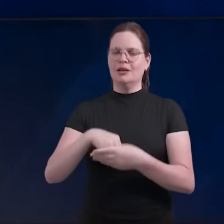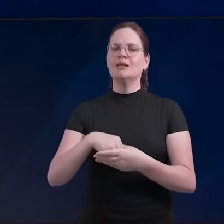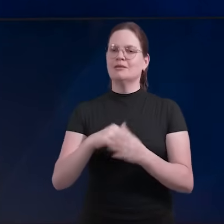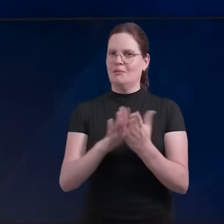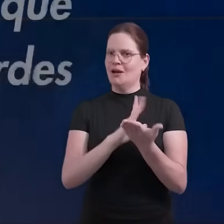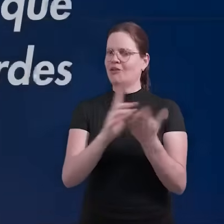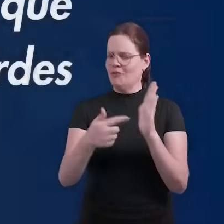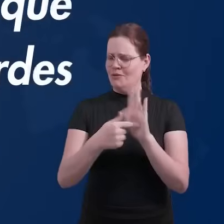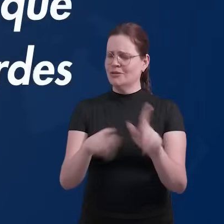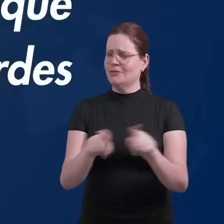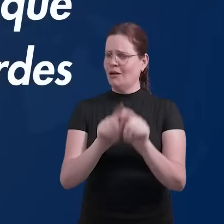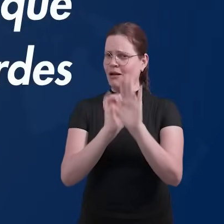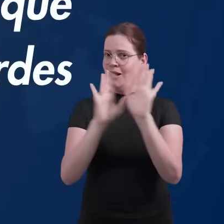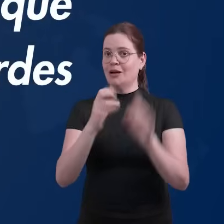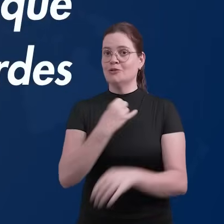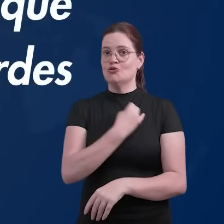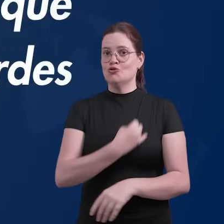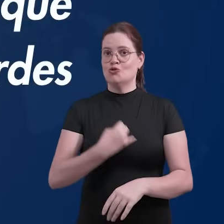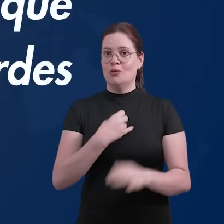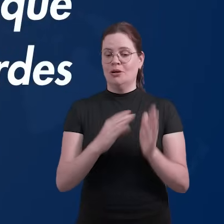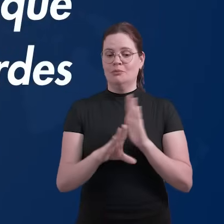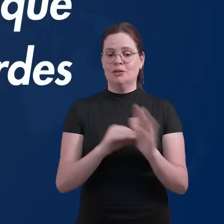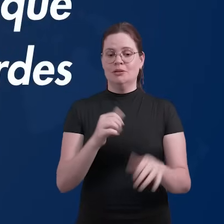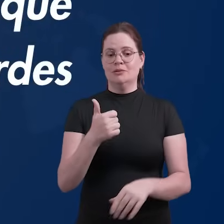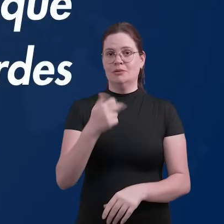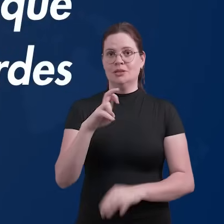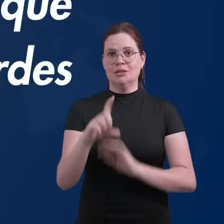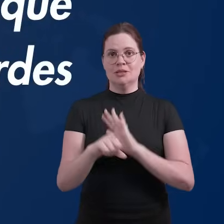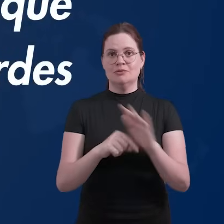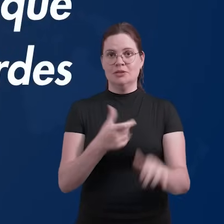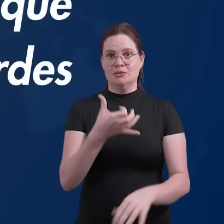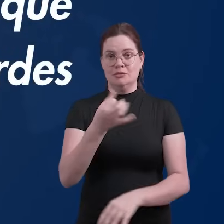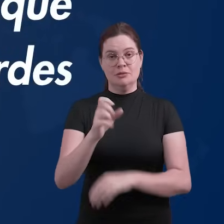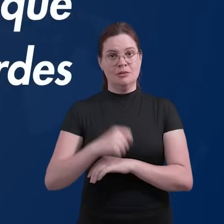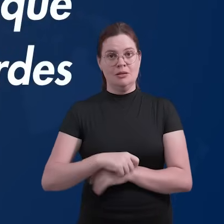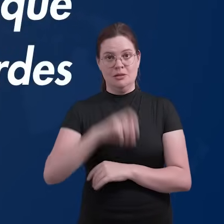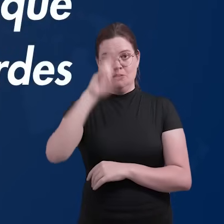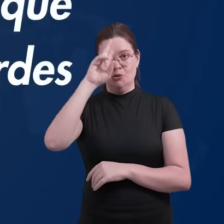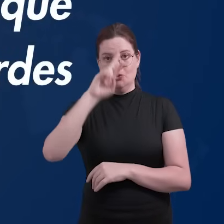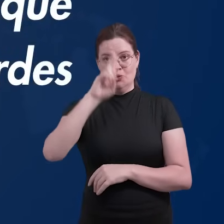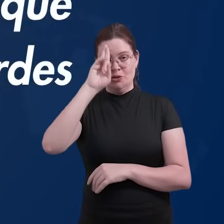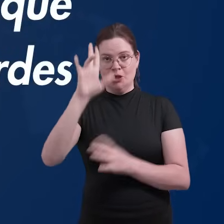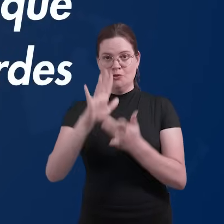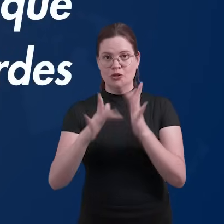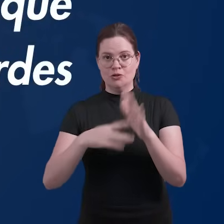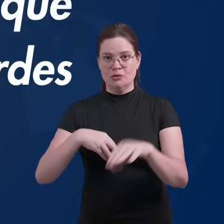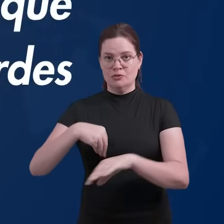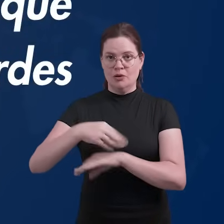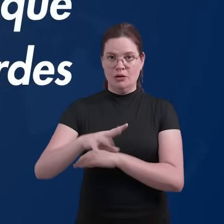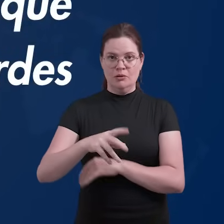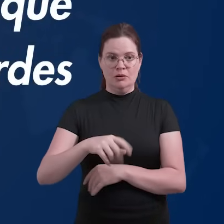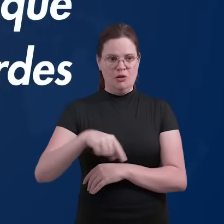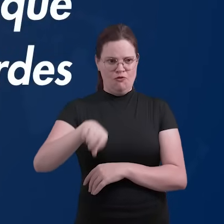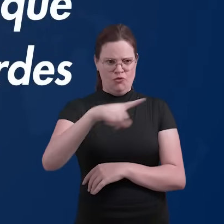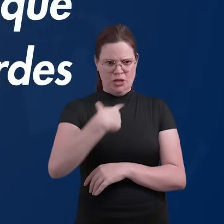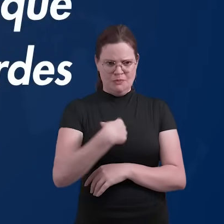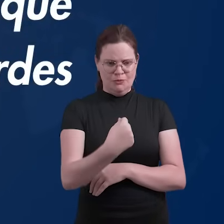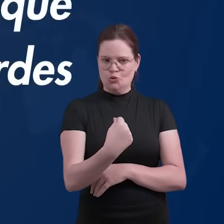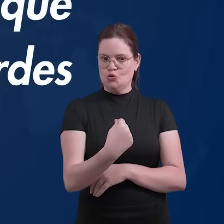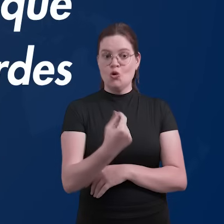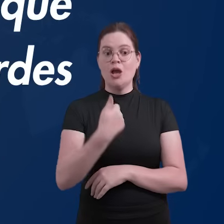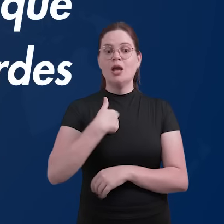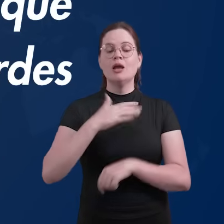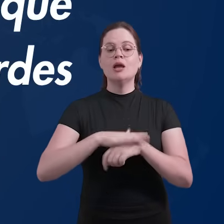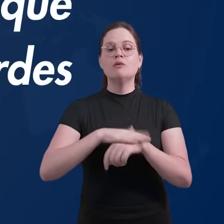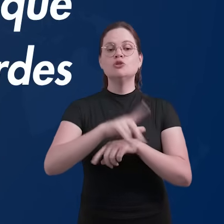citado em João capítulo 15, verso 16. Não fostes vós que escolhestes a mim, mas eu vos escolhi a vós e vos